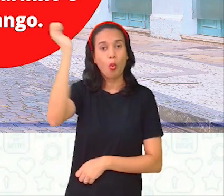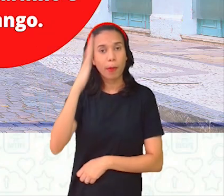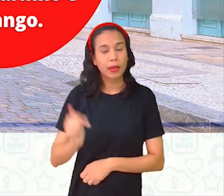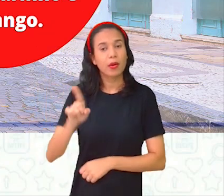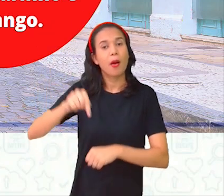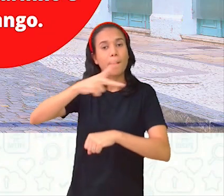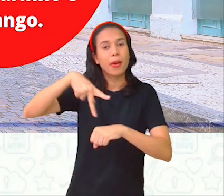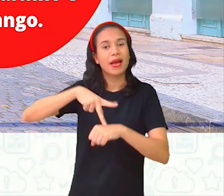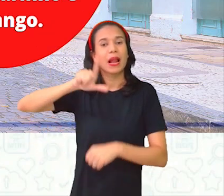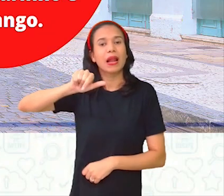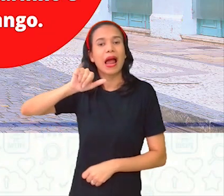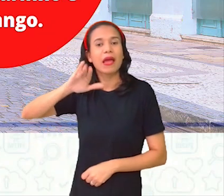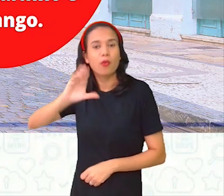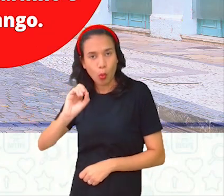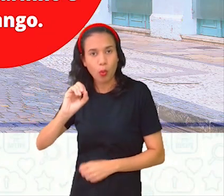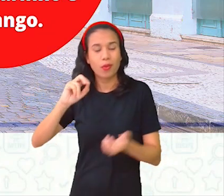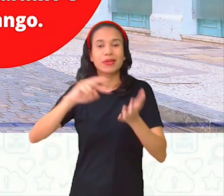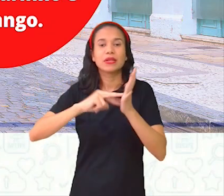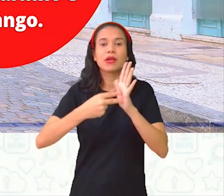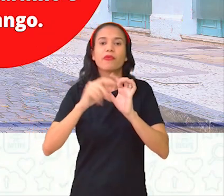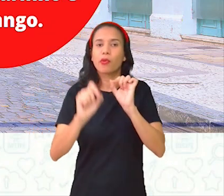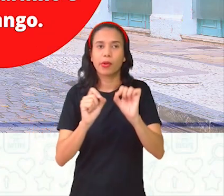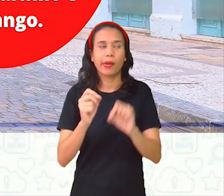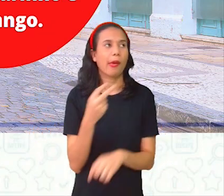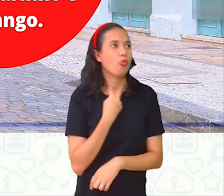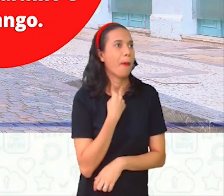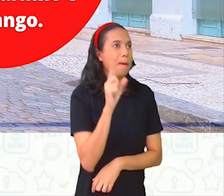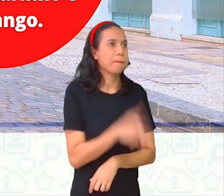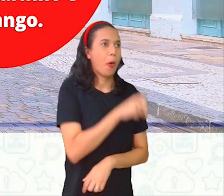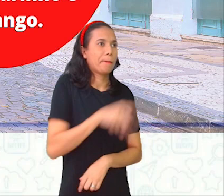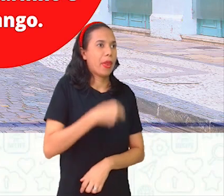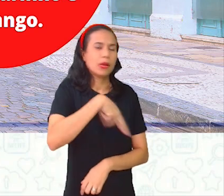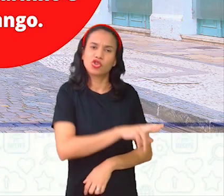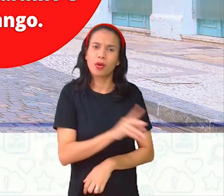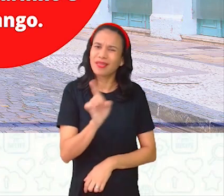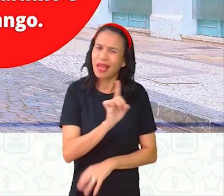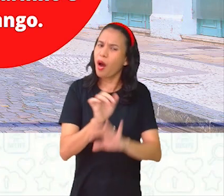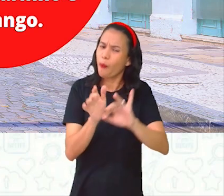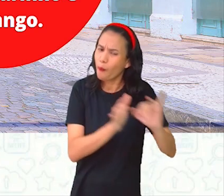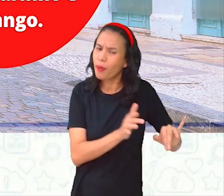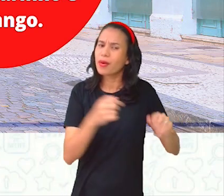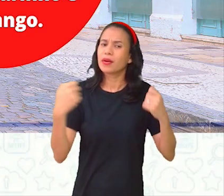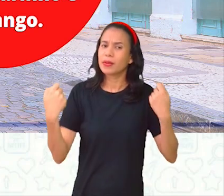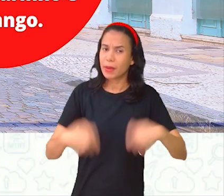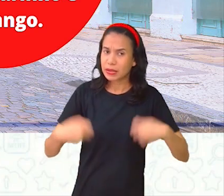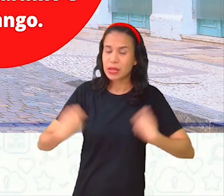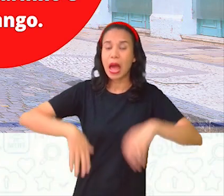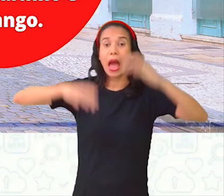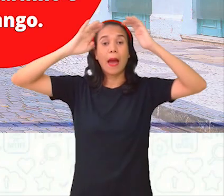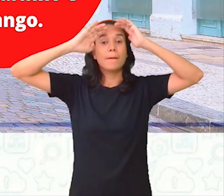isso significa? Não significa que a gente não possa falar de religião na escola. Significa que a gente tem que